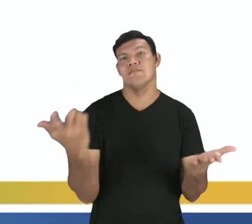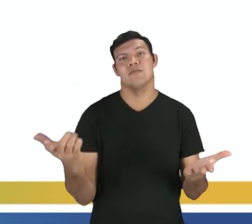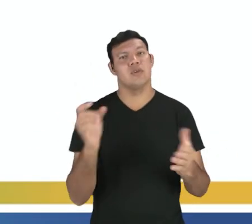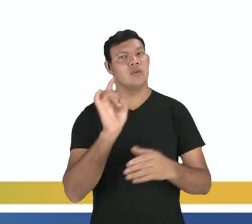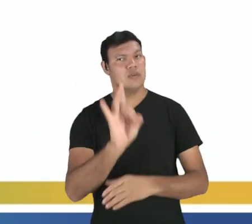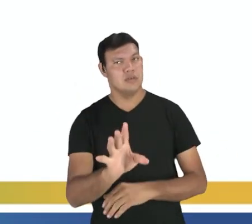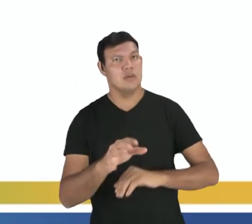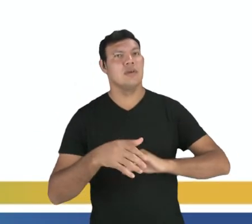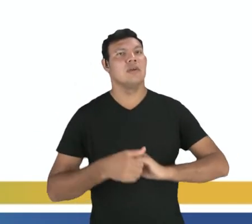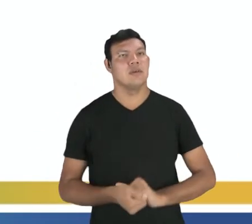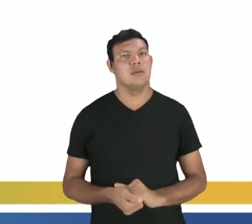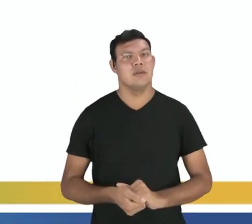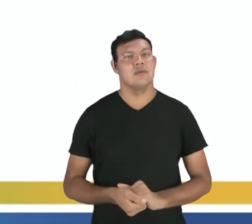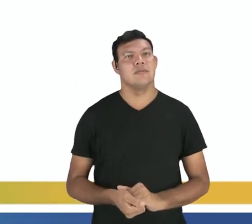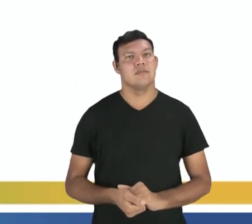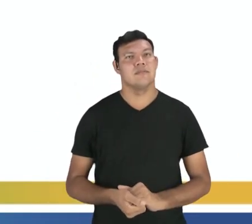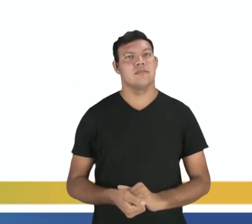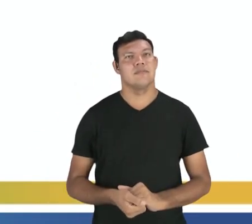temos